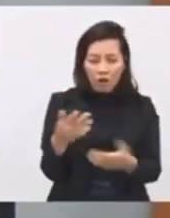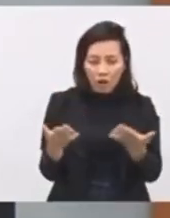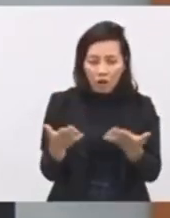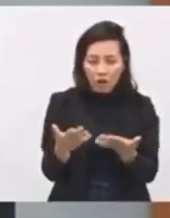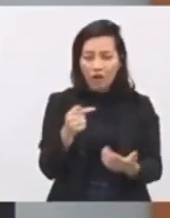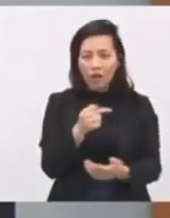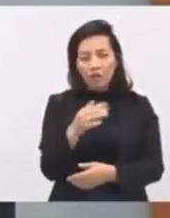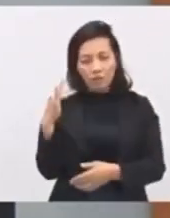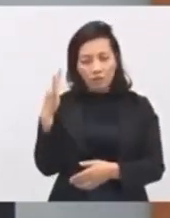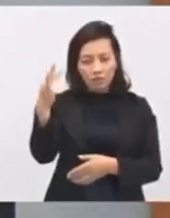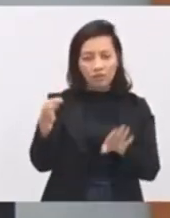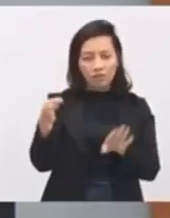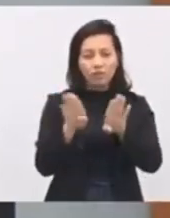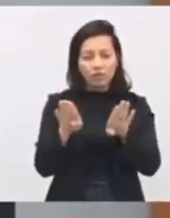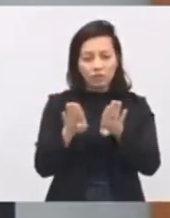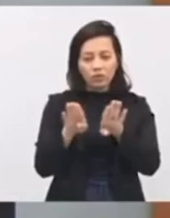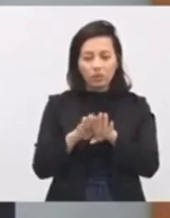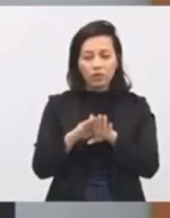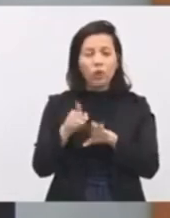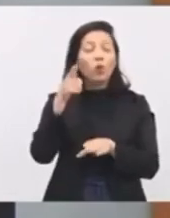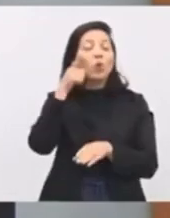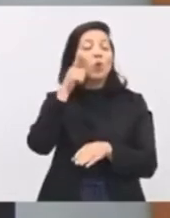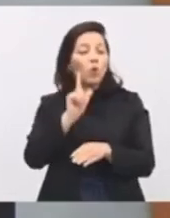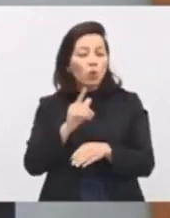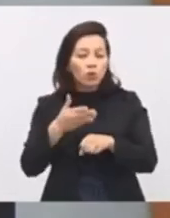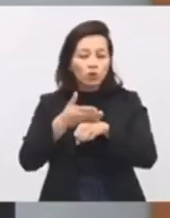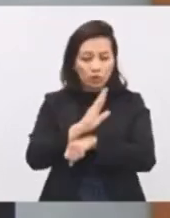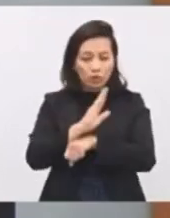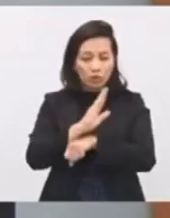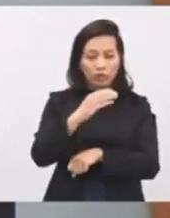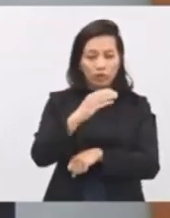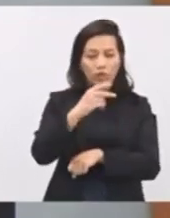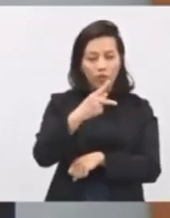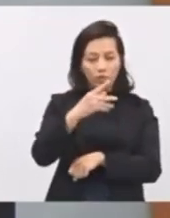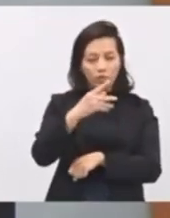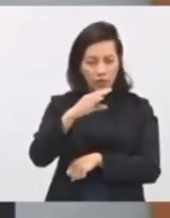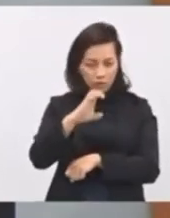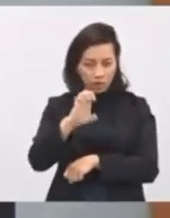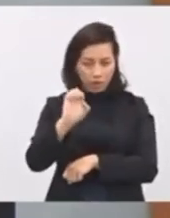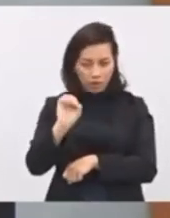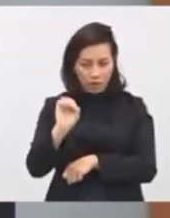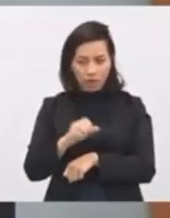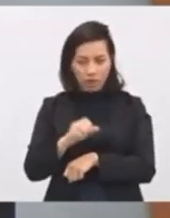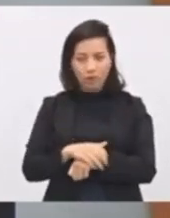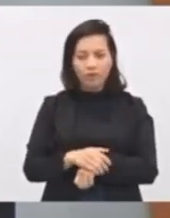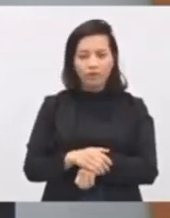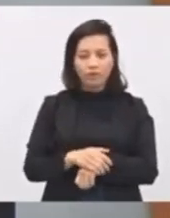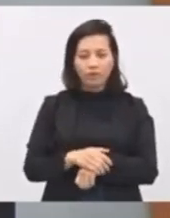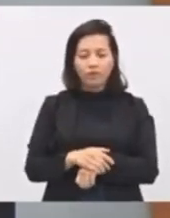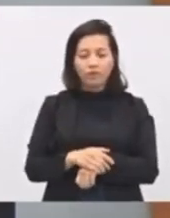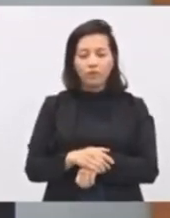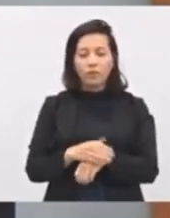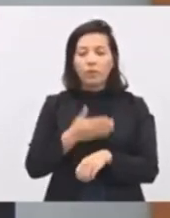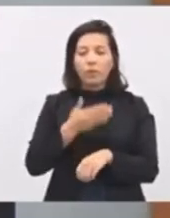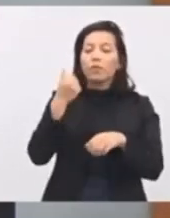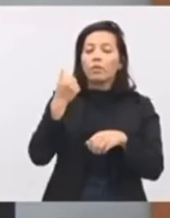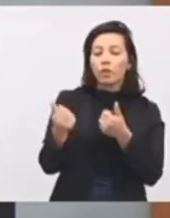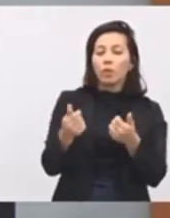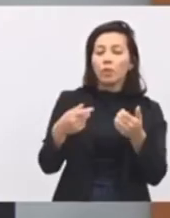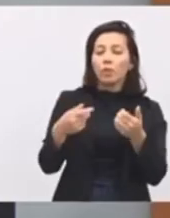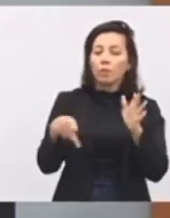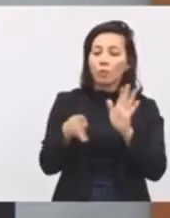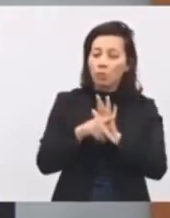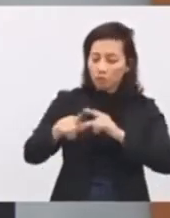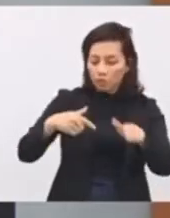vem, para assegurarmos a aprovação dessa PEC que corrigirá uma injustiça histórica com os servidores